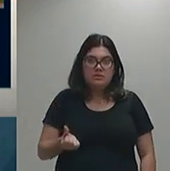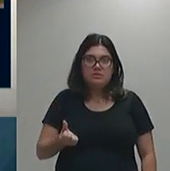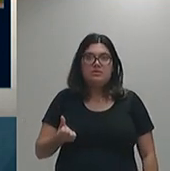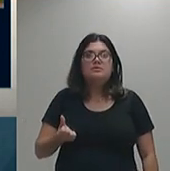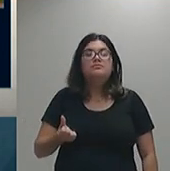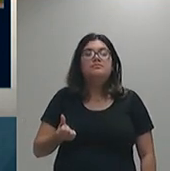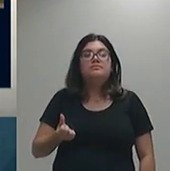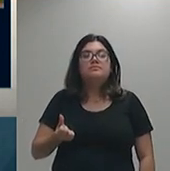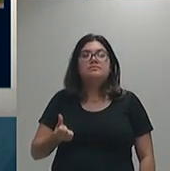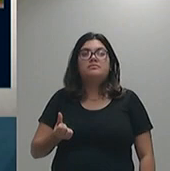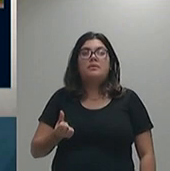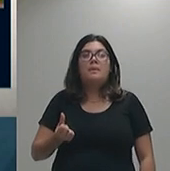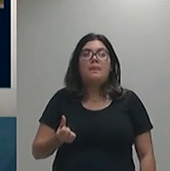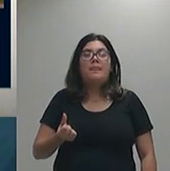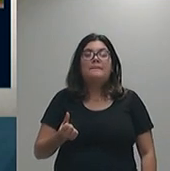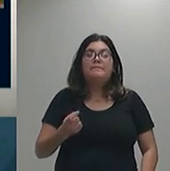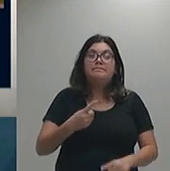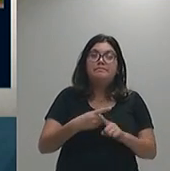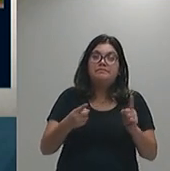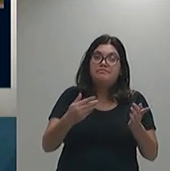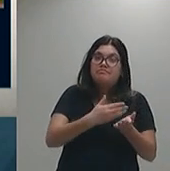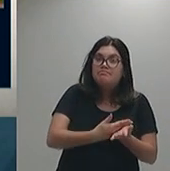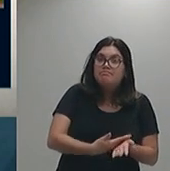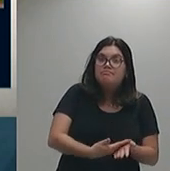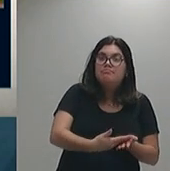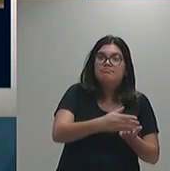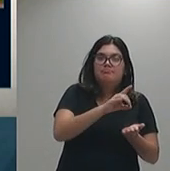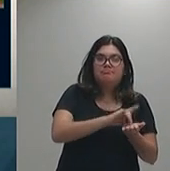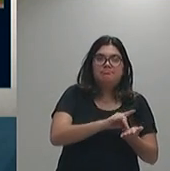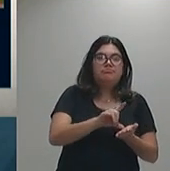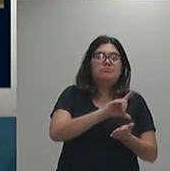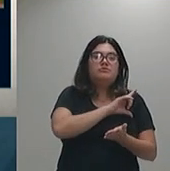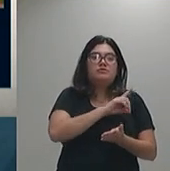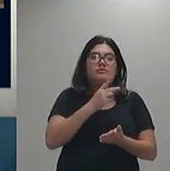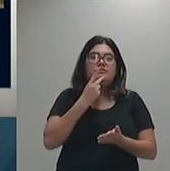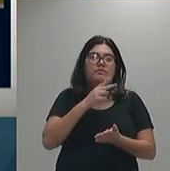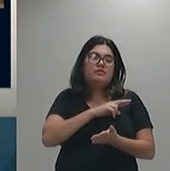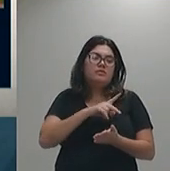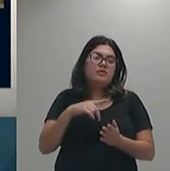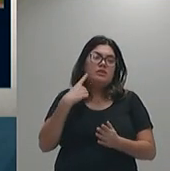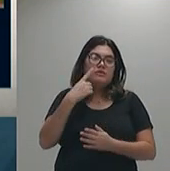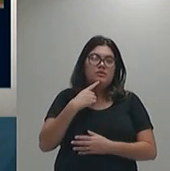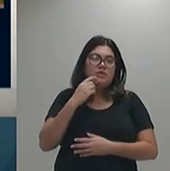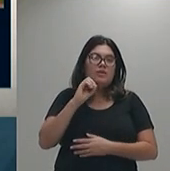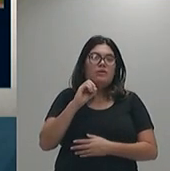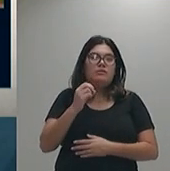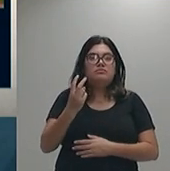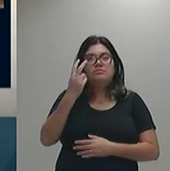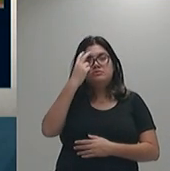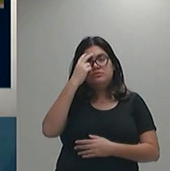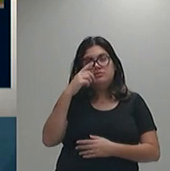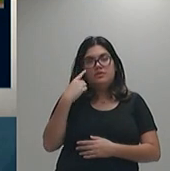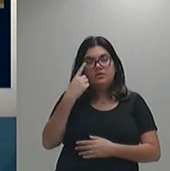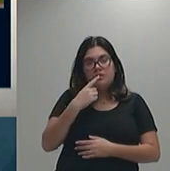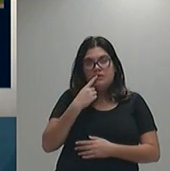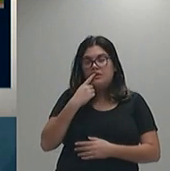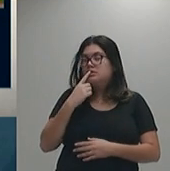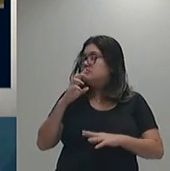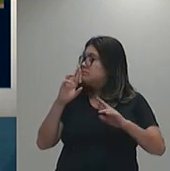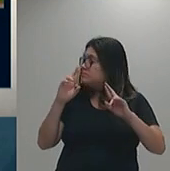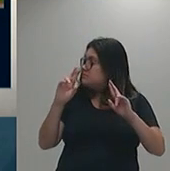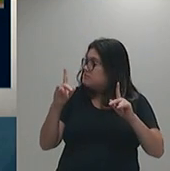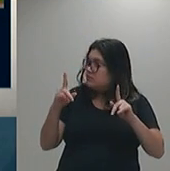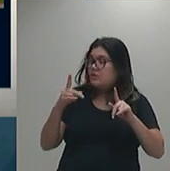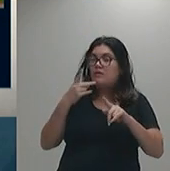código na redação original ele não dizia se tratar de direito autônomo do advogado pelo contrário Bom